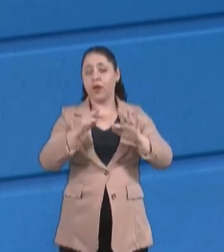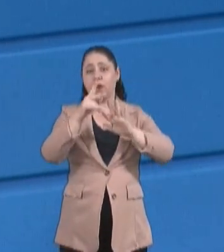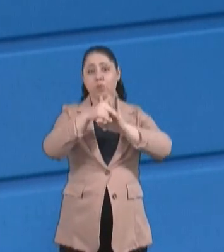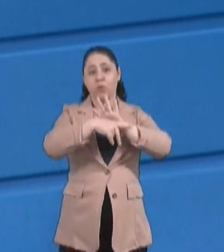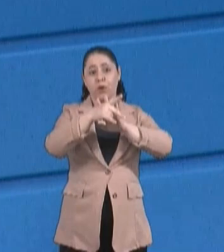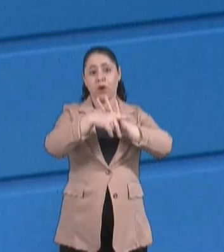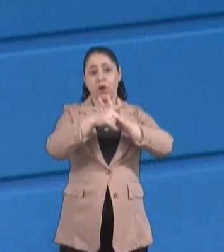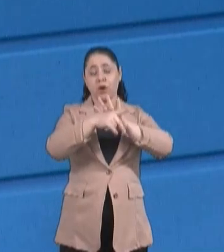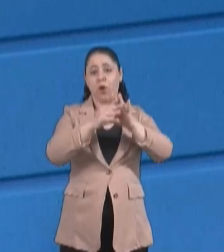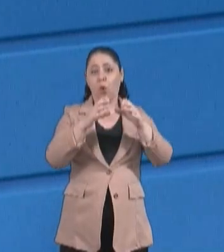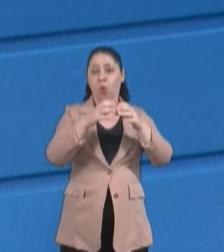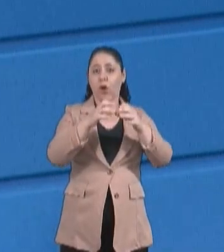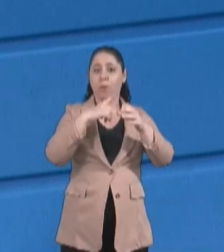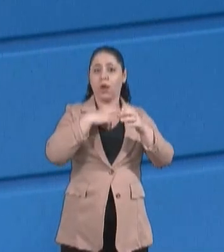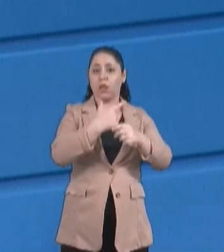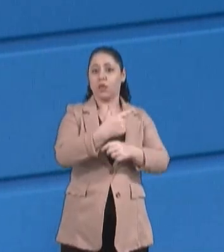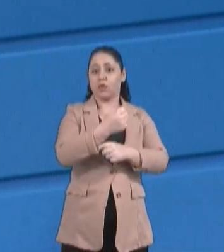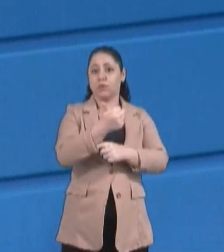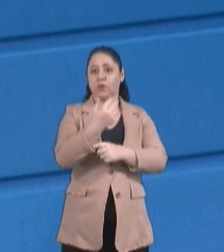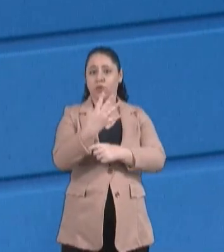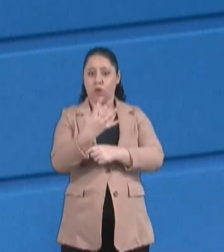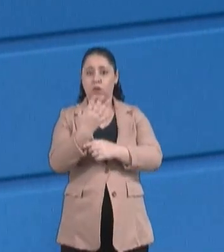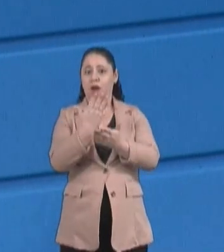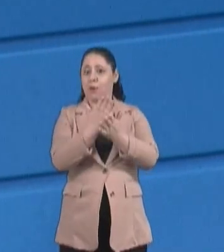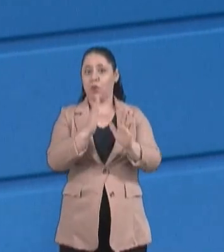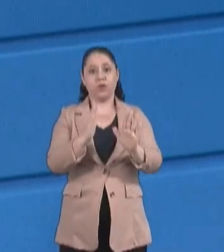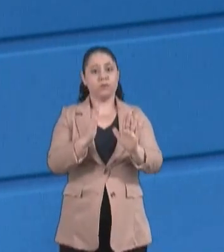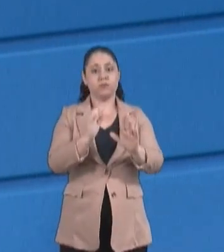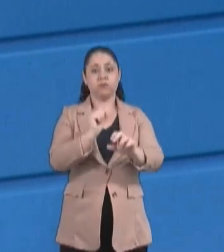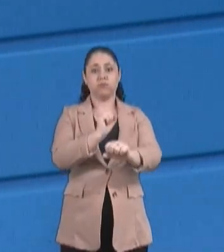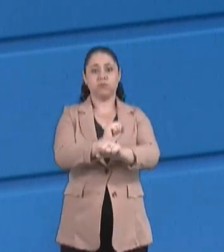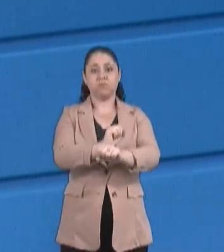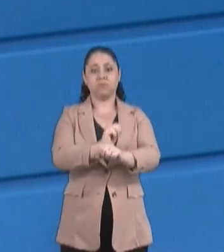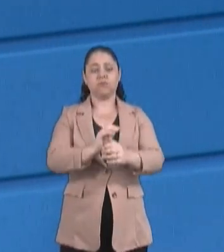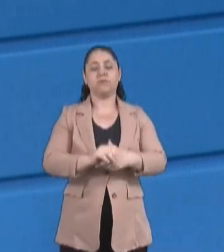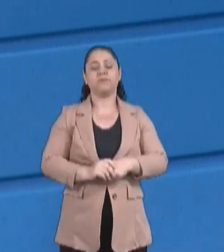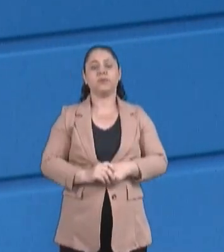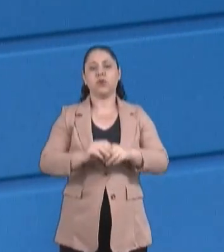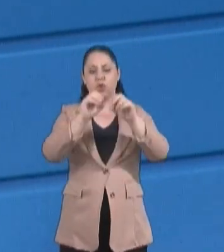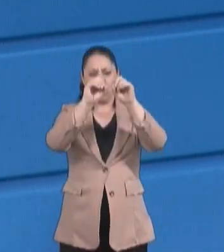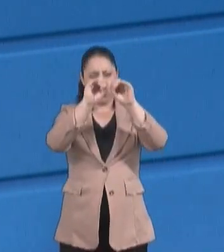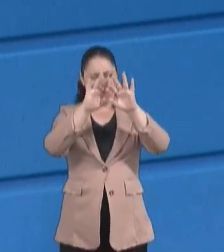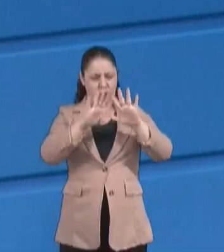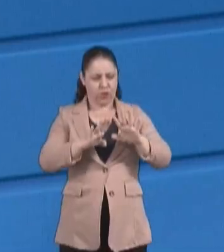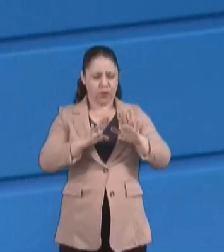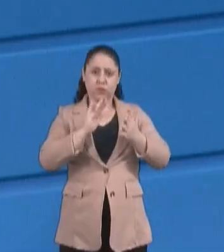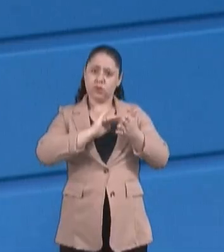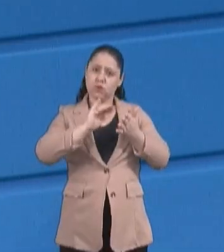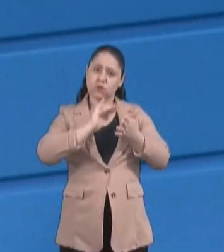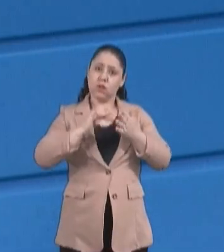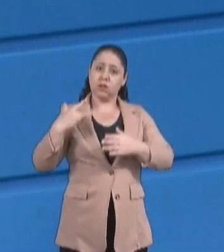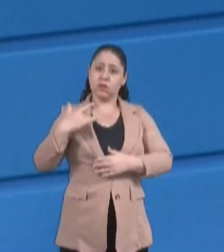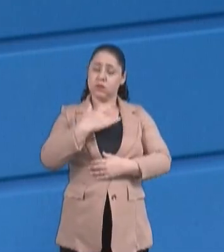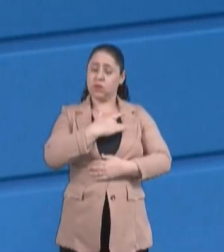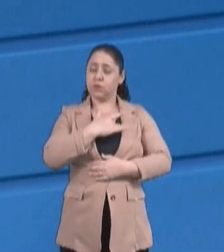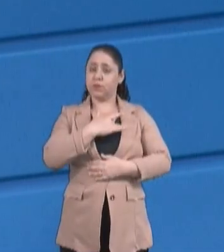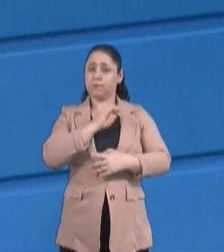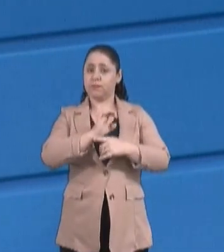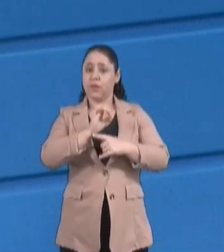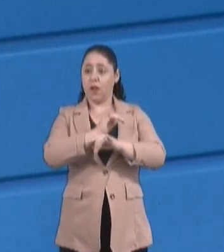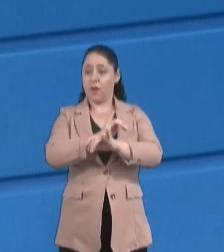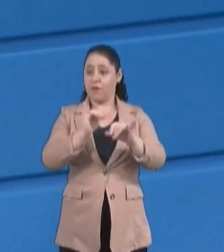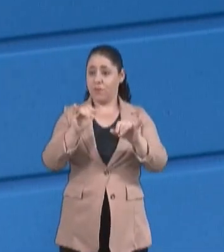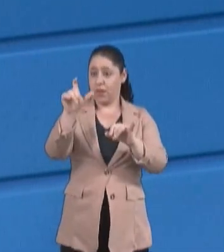do programa frente ao exercício de 2024. Então, neste ofício, o secretário de Saúde do